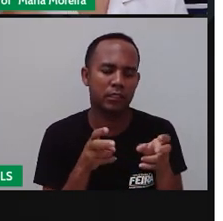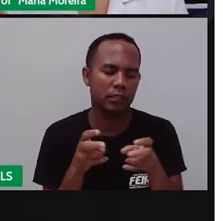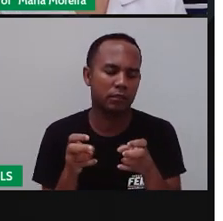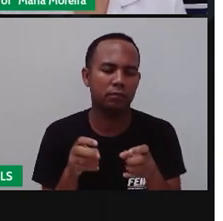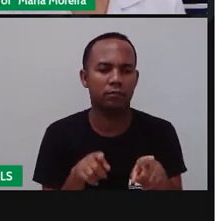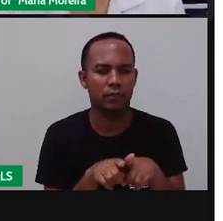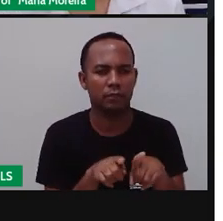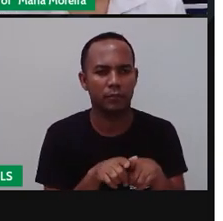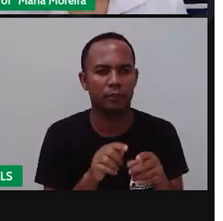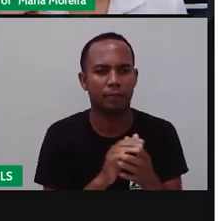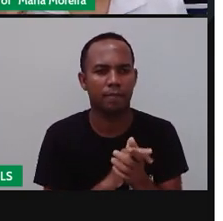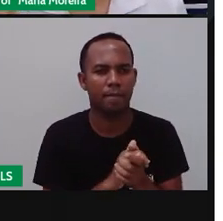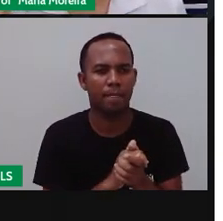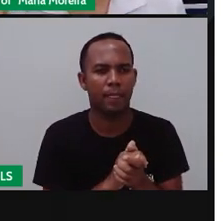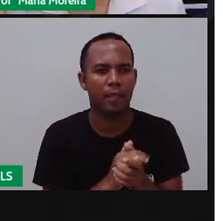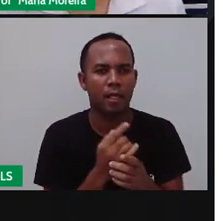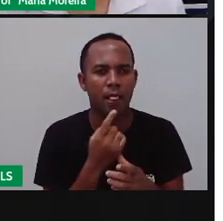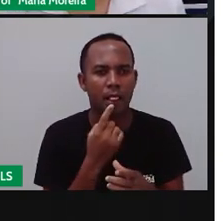a